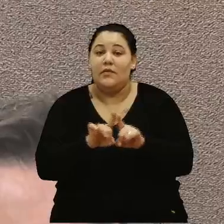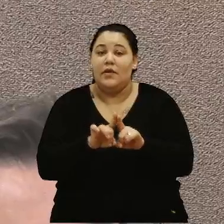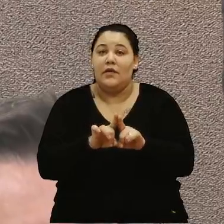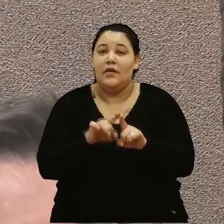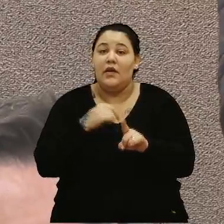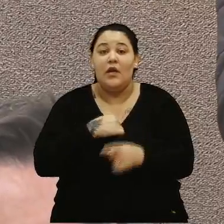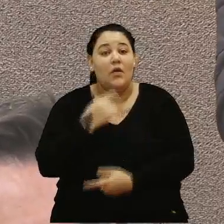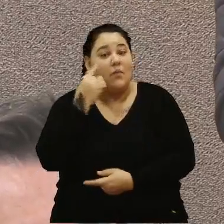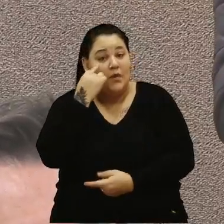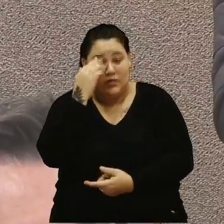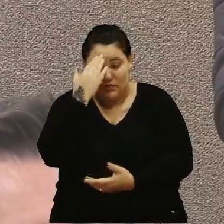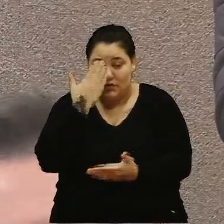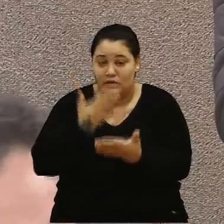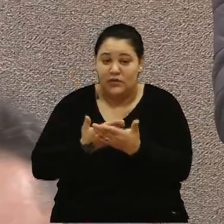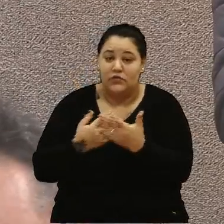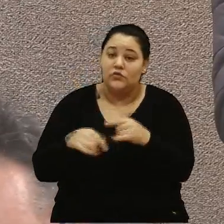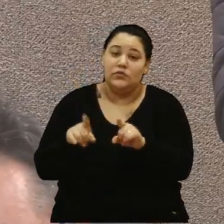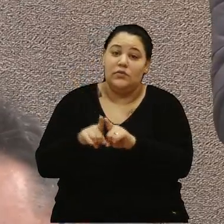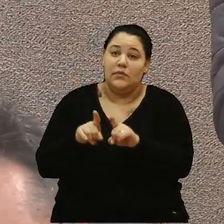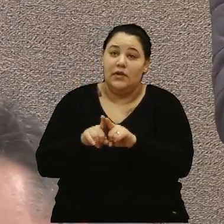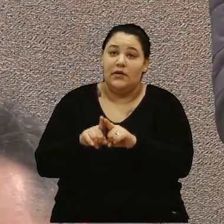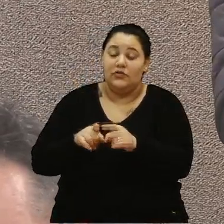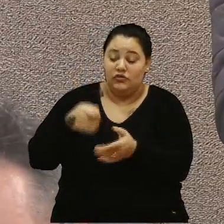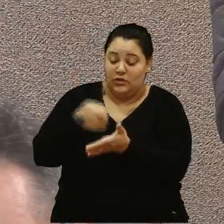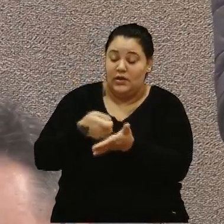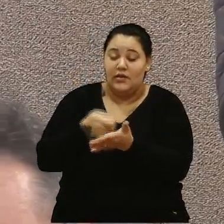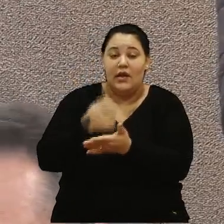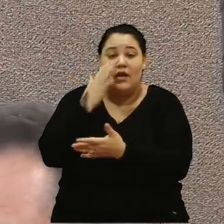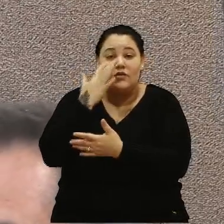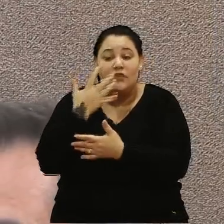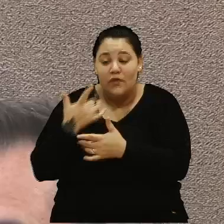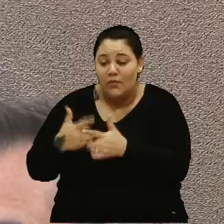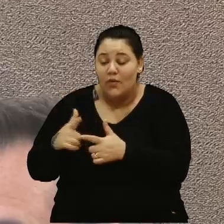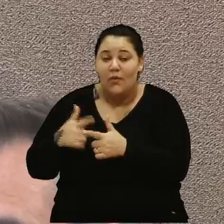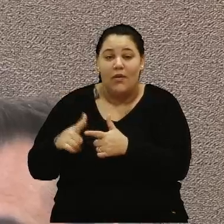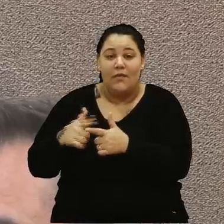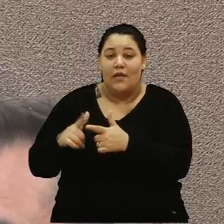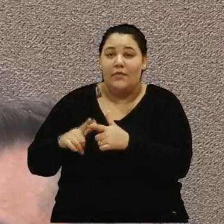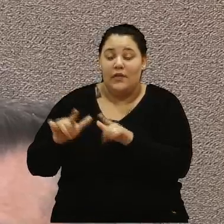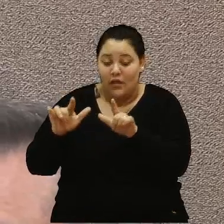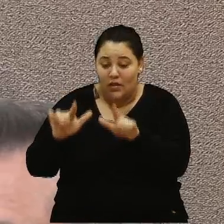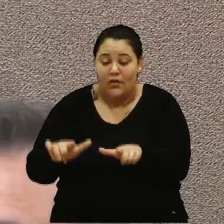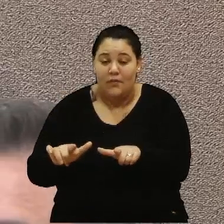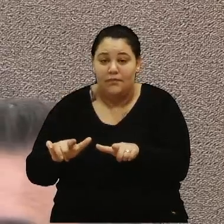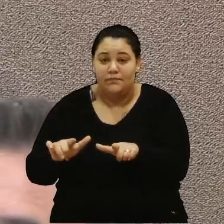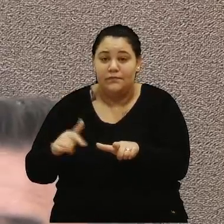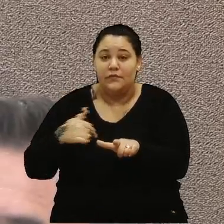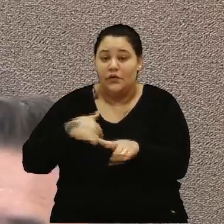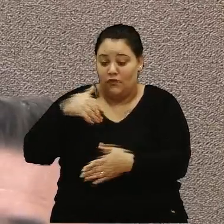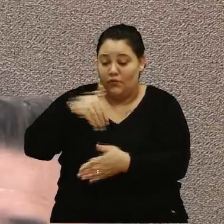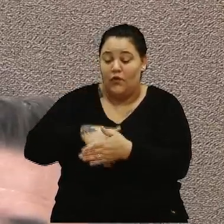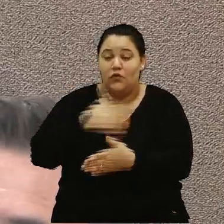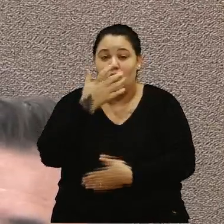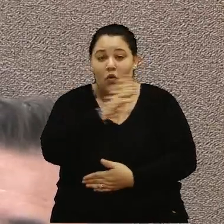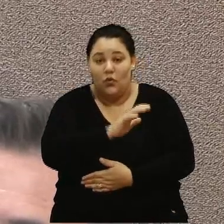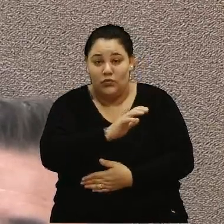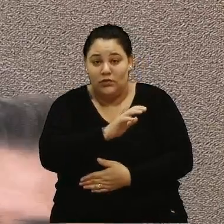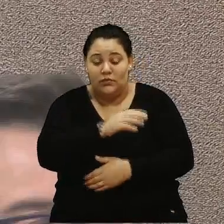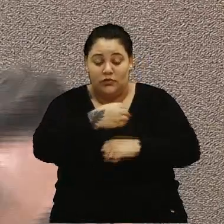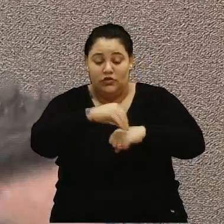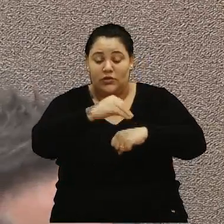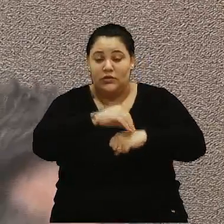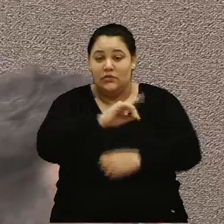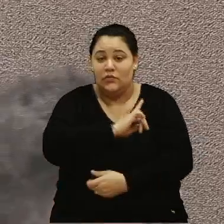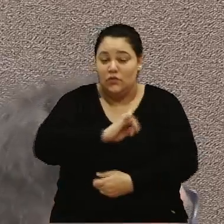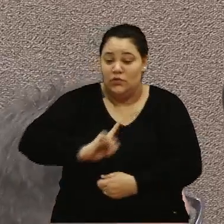penso que é uma forma de tentar solucionar um problema que aí está colocado. Eu votarei contra por uma orientação de governo.